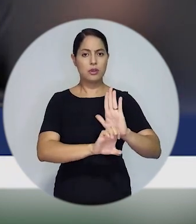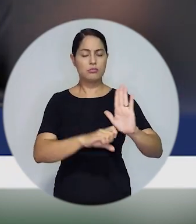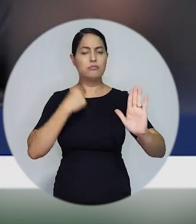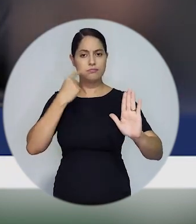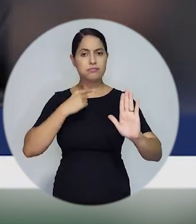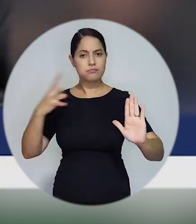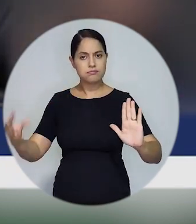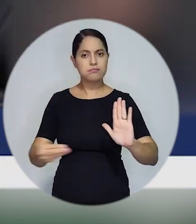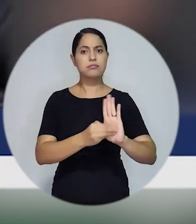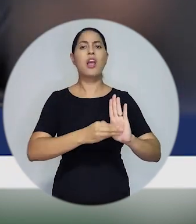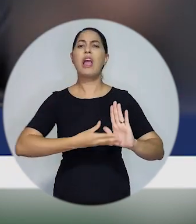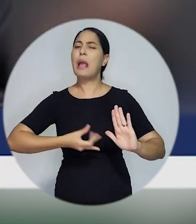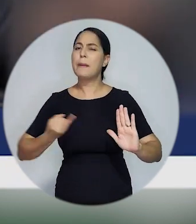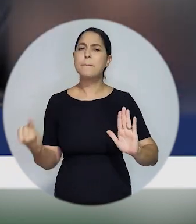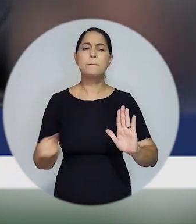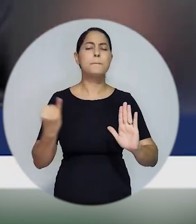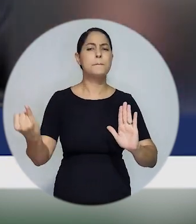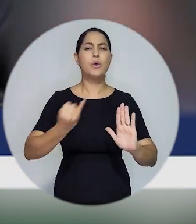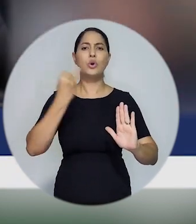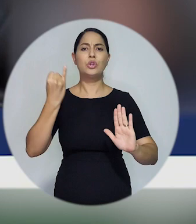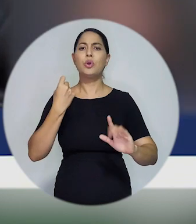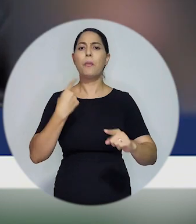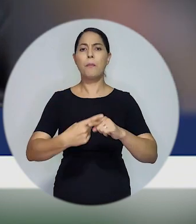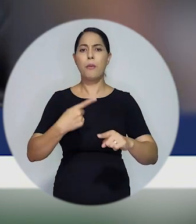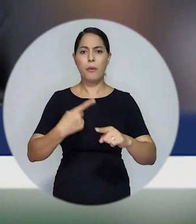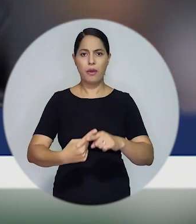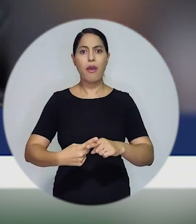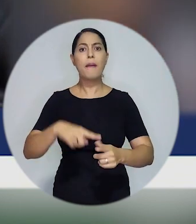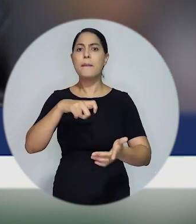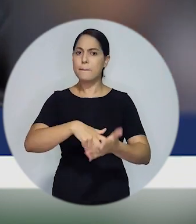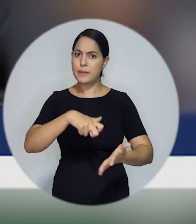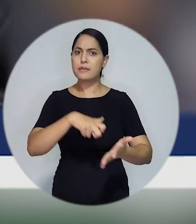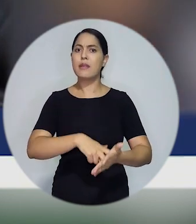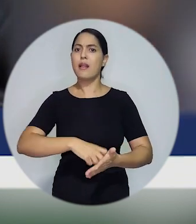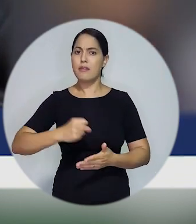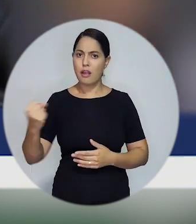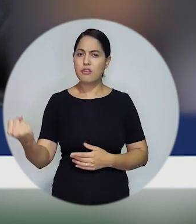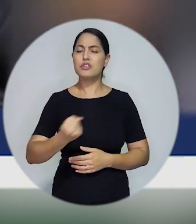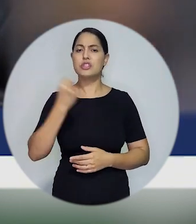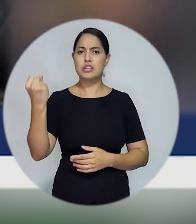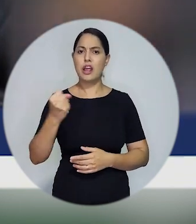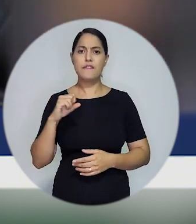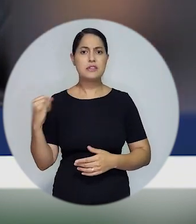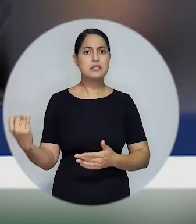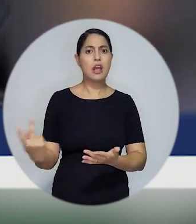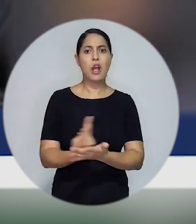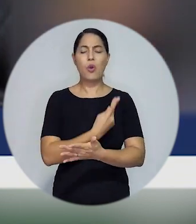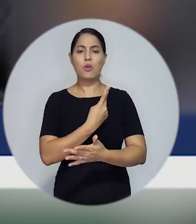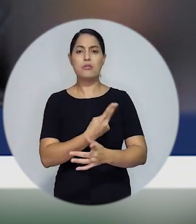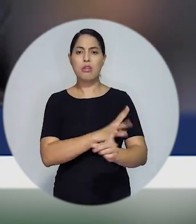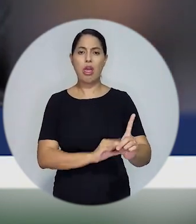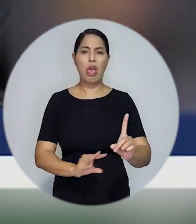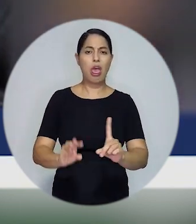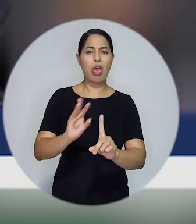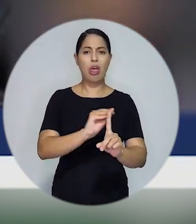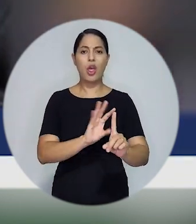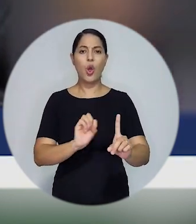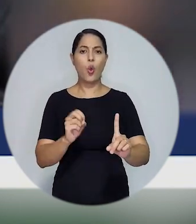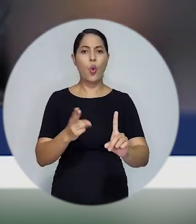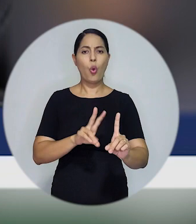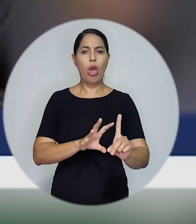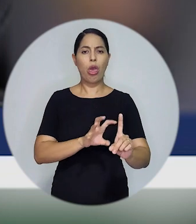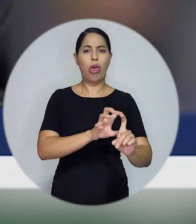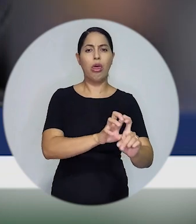no estatuto esta infração grave para assédio moral,